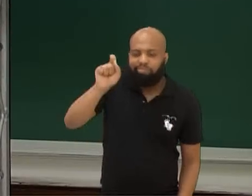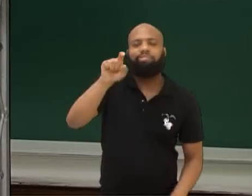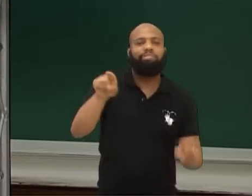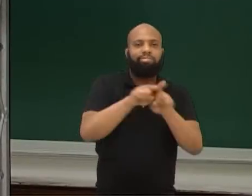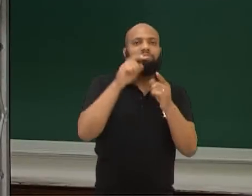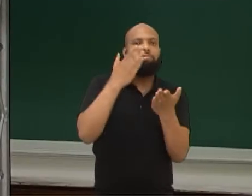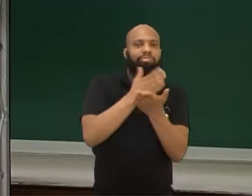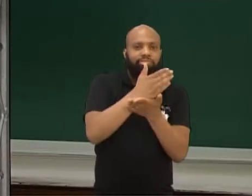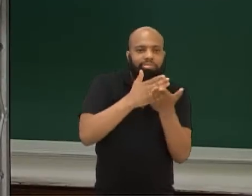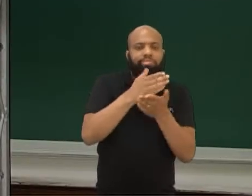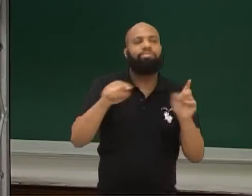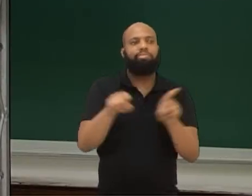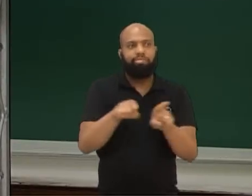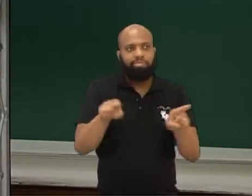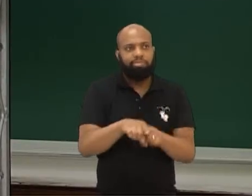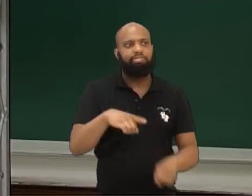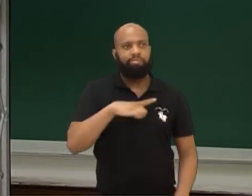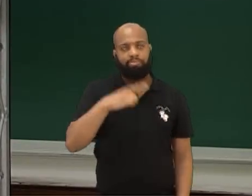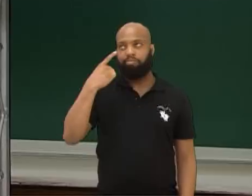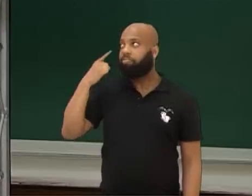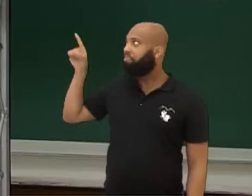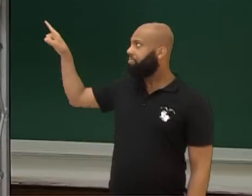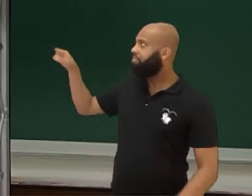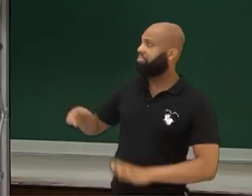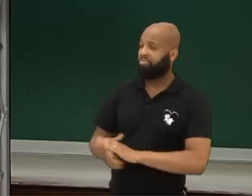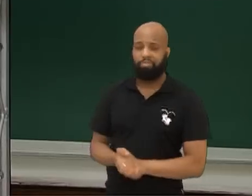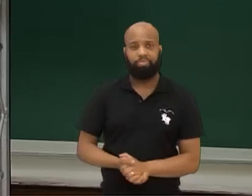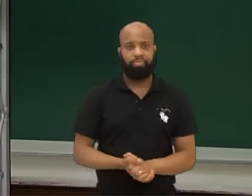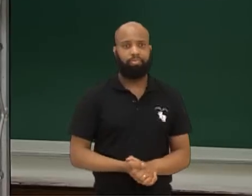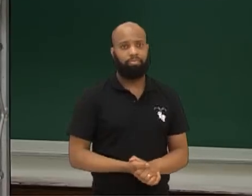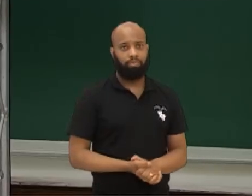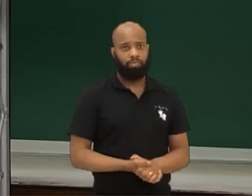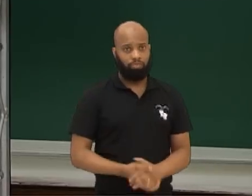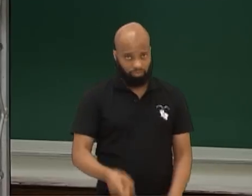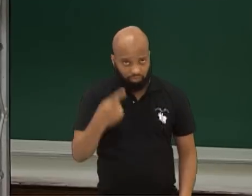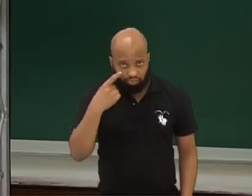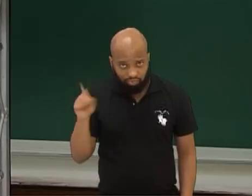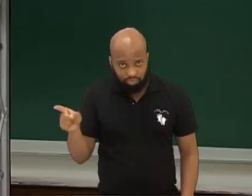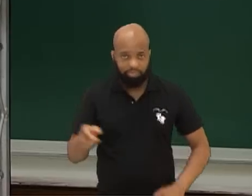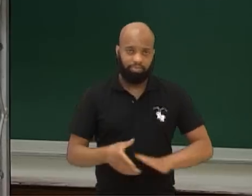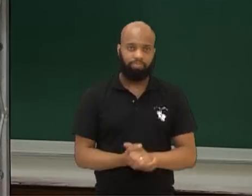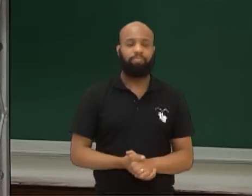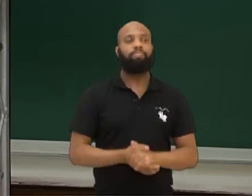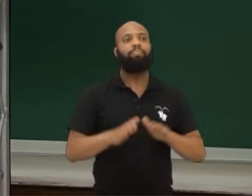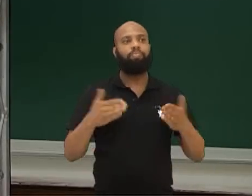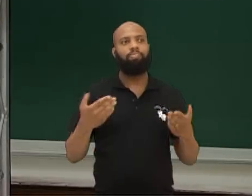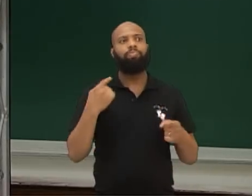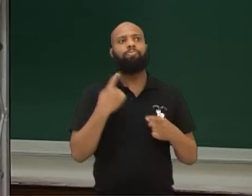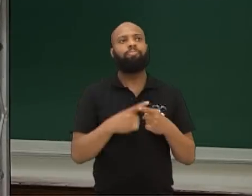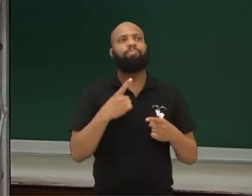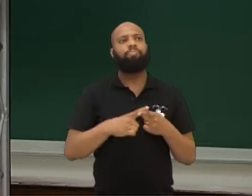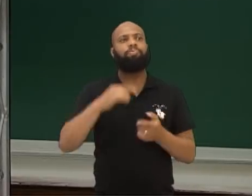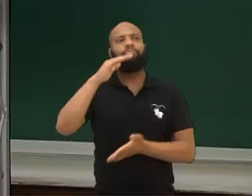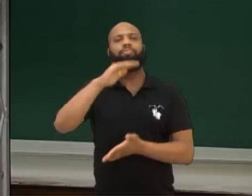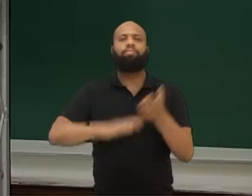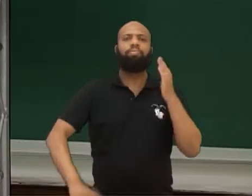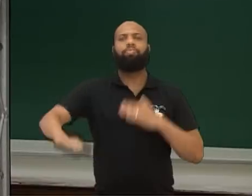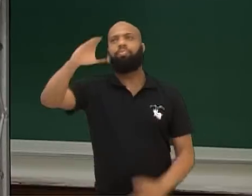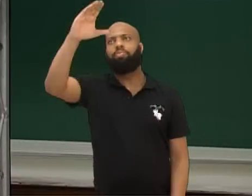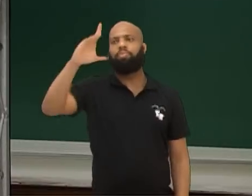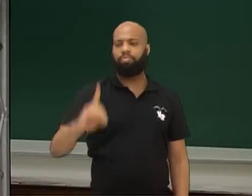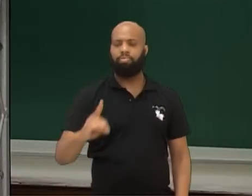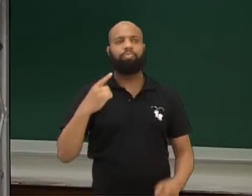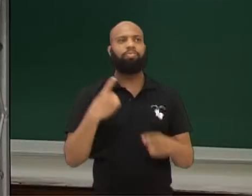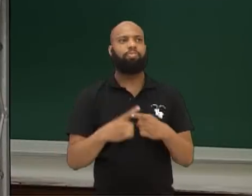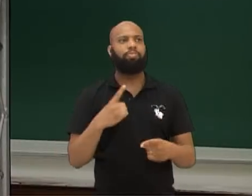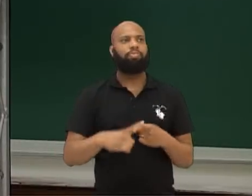tampar aqui, ó, eu tenho metade do círculo. Se eu tampar o futebol, sobra a metade. Por que eu eliminei a C e a D? Porque eu